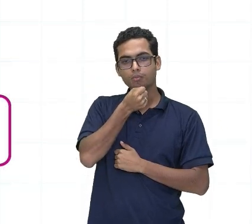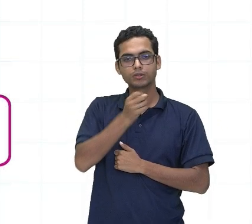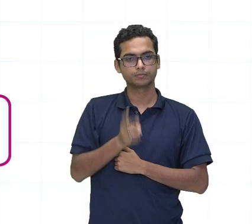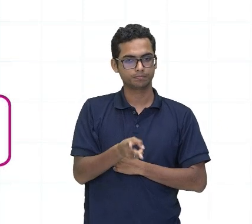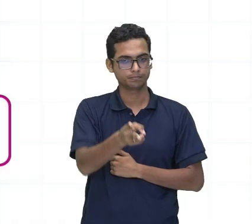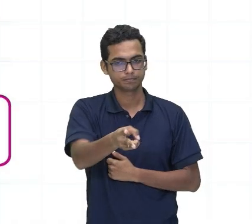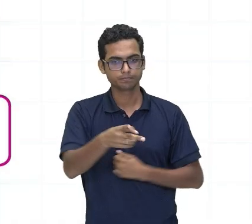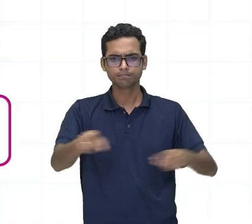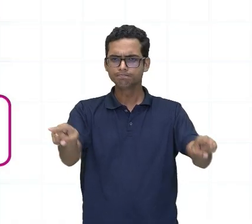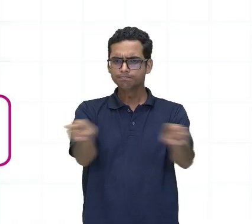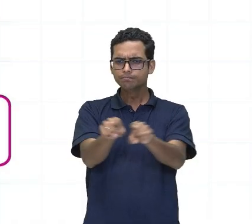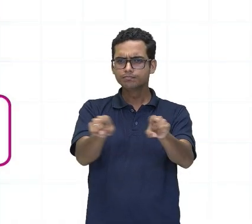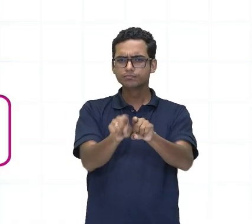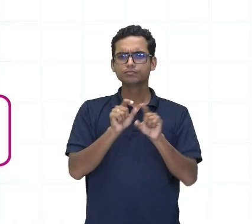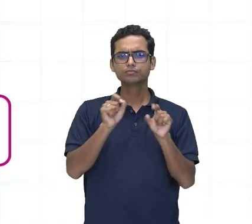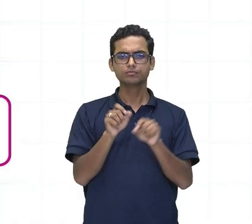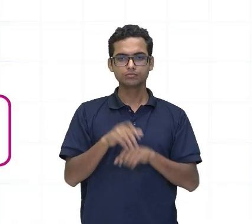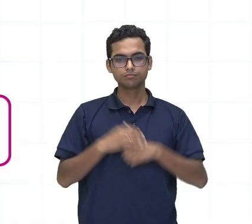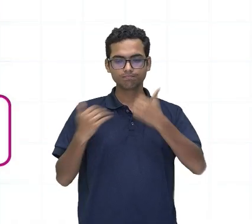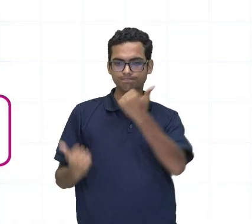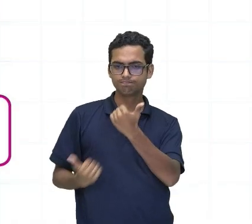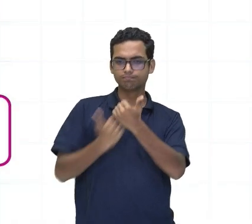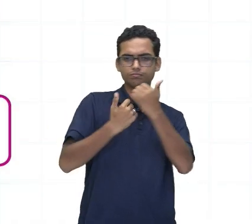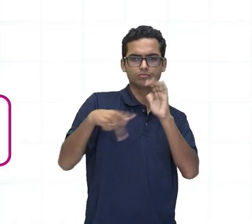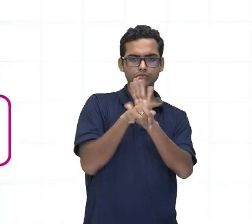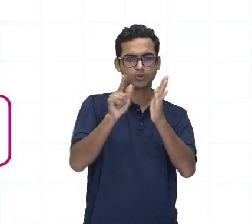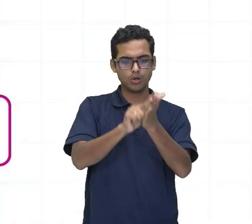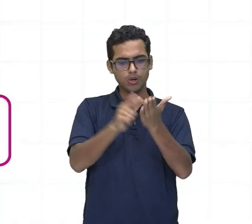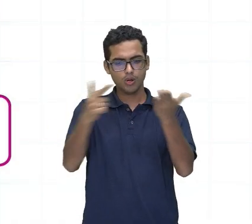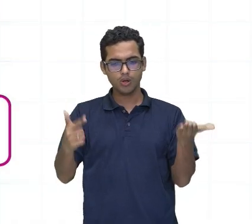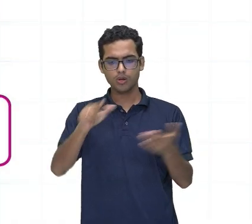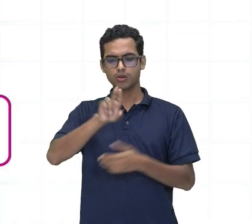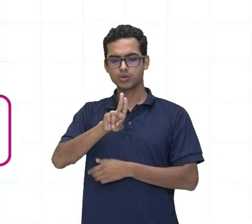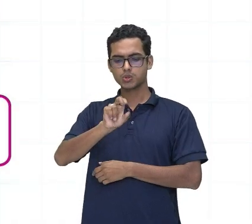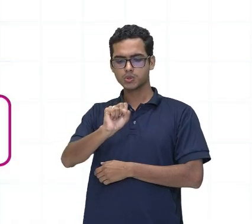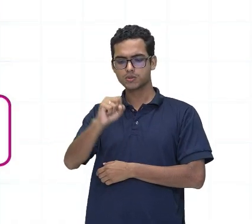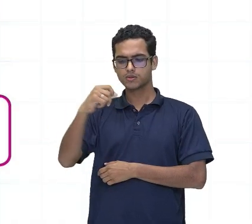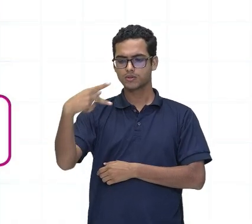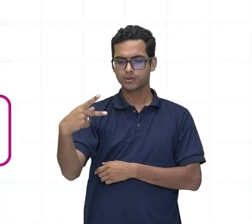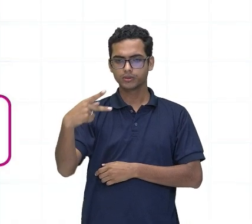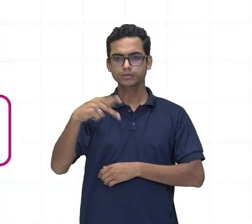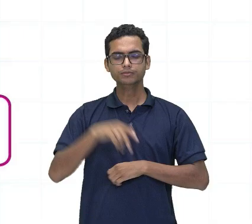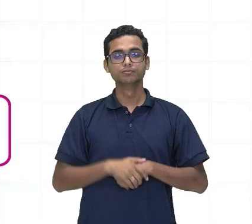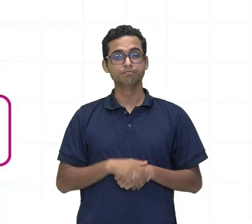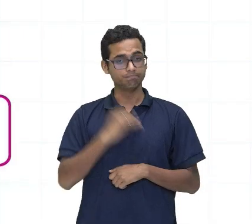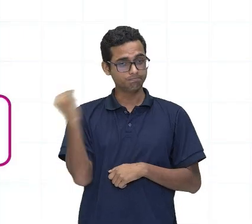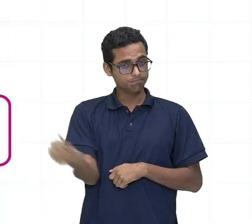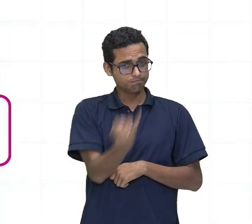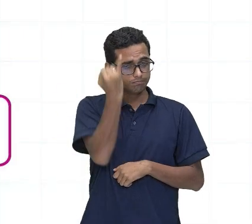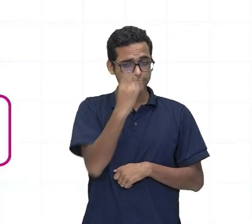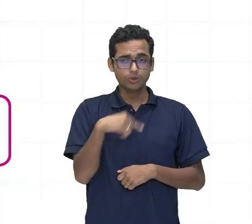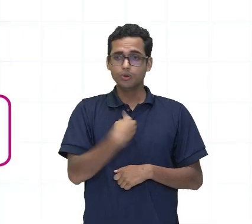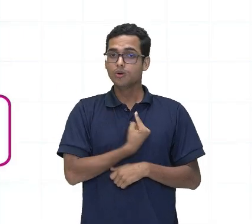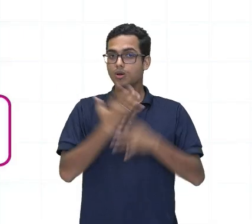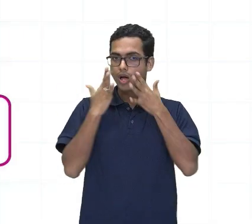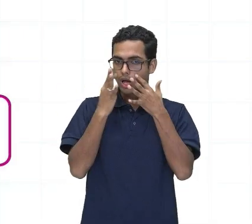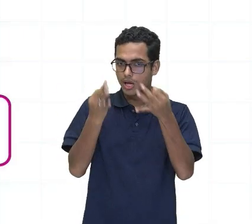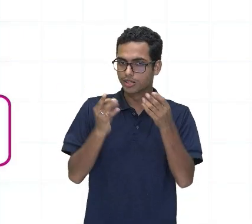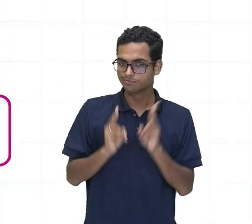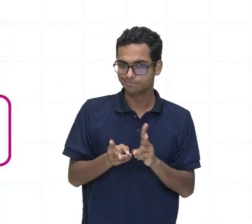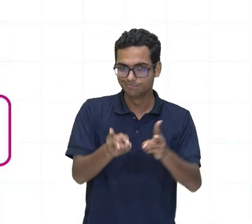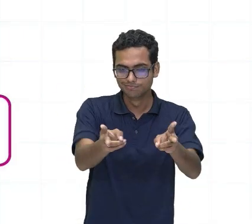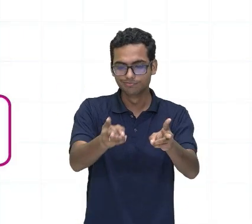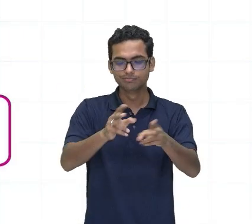foi vinculado essa reportagem, Jornal da USP, que é outra informação que é importante a gente se ater. Em que